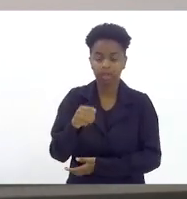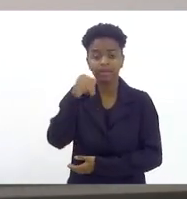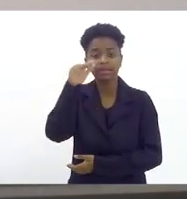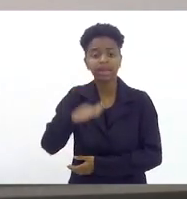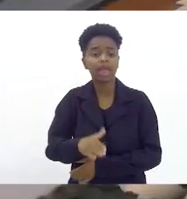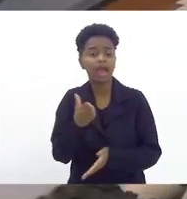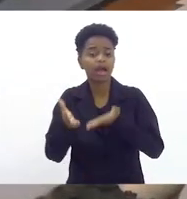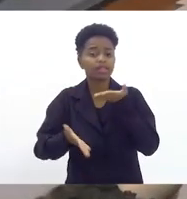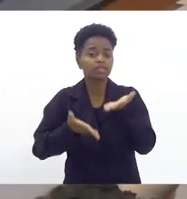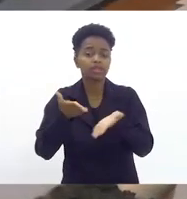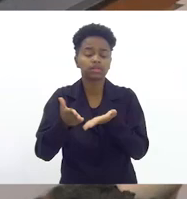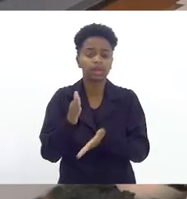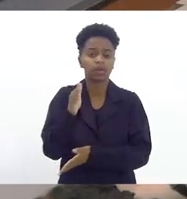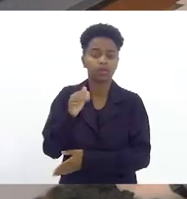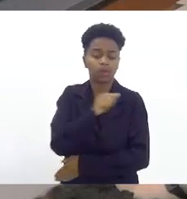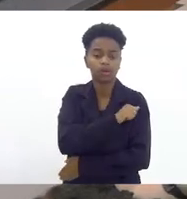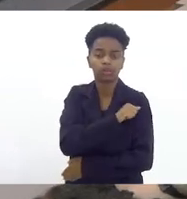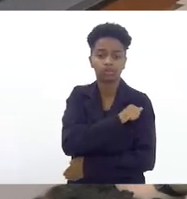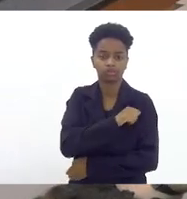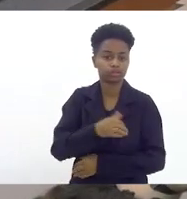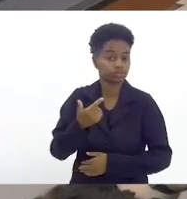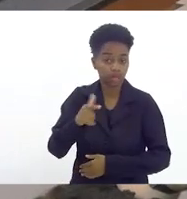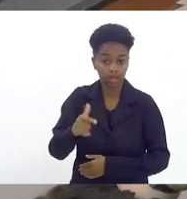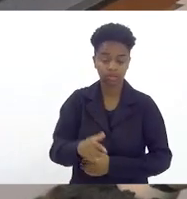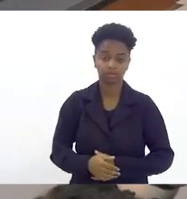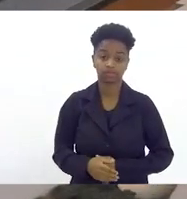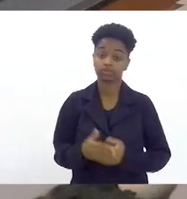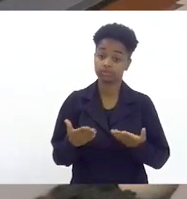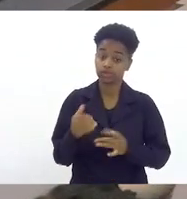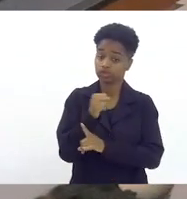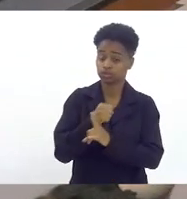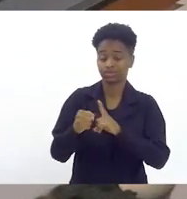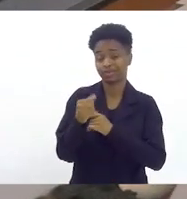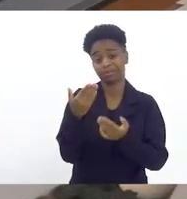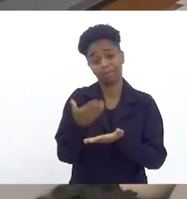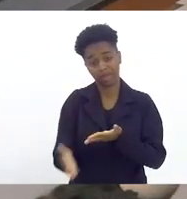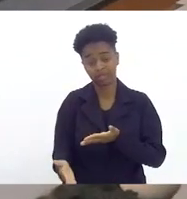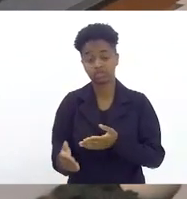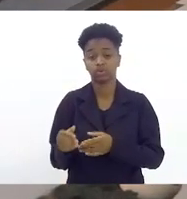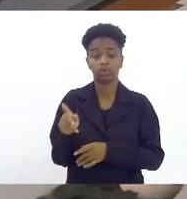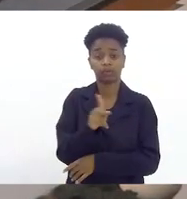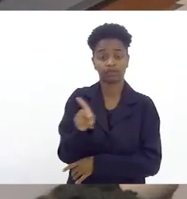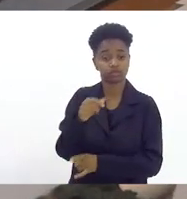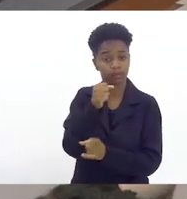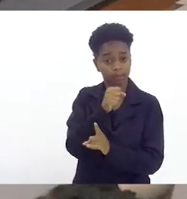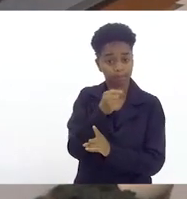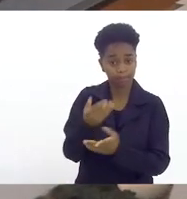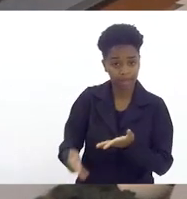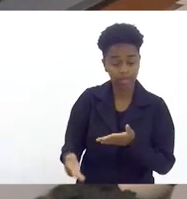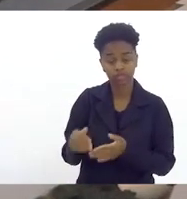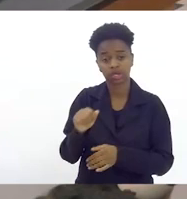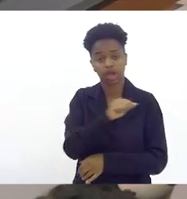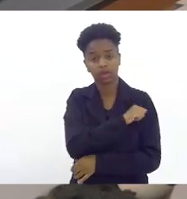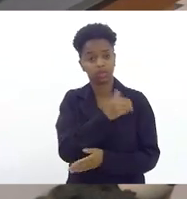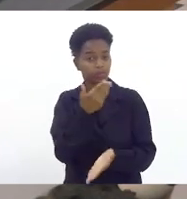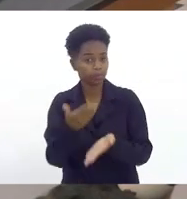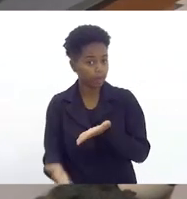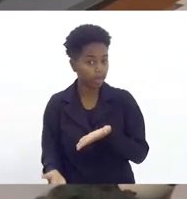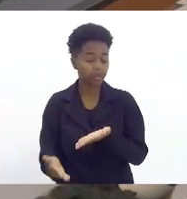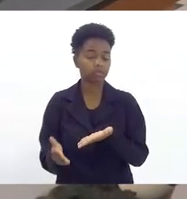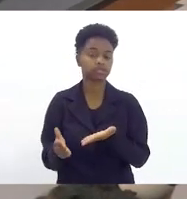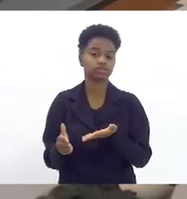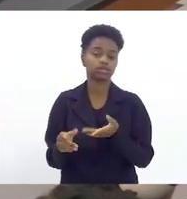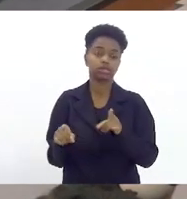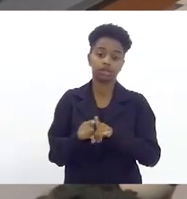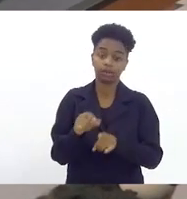possa atender o aluno no Polo perde a sociedade como um todo perde o professor perde o aluno perde o